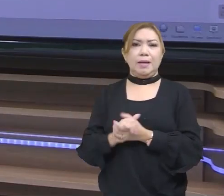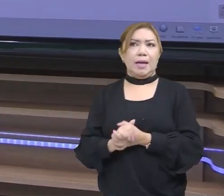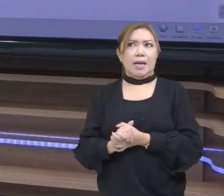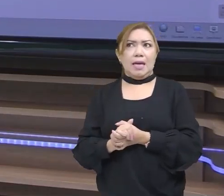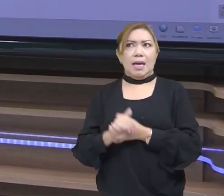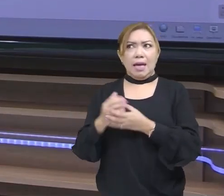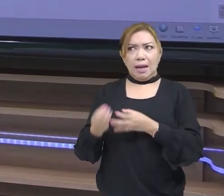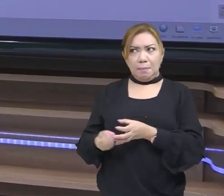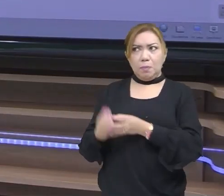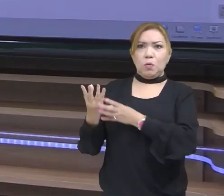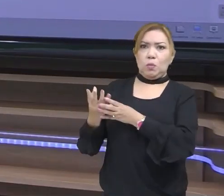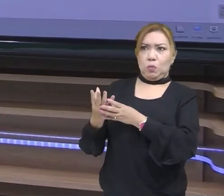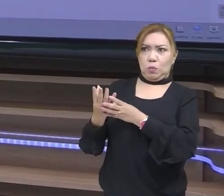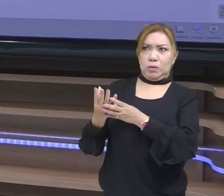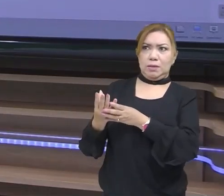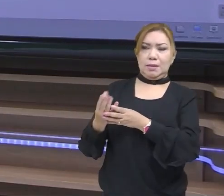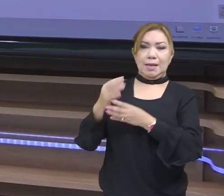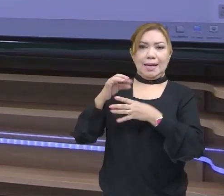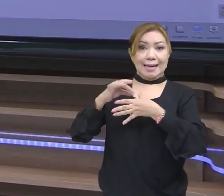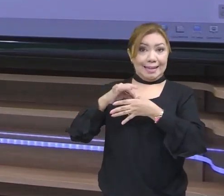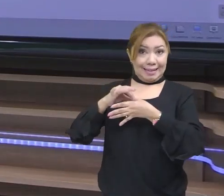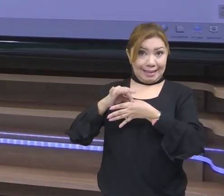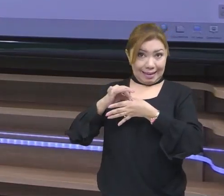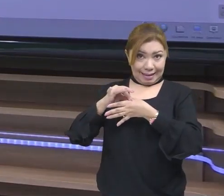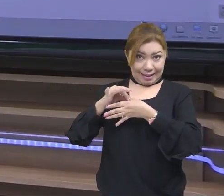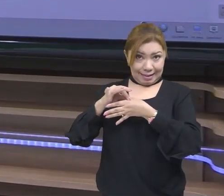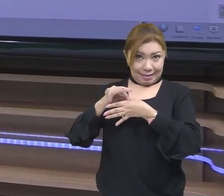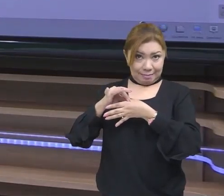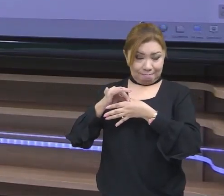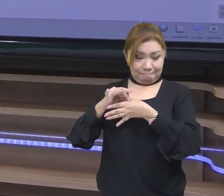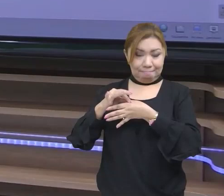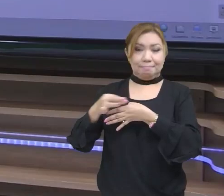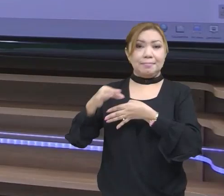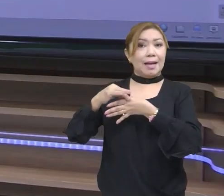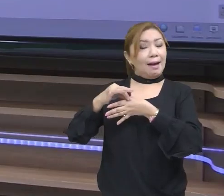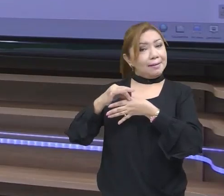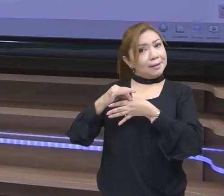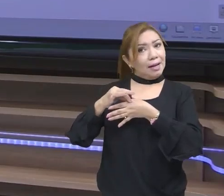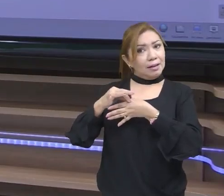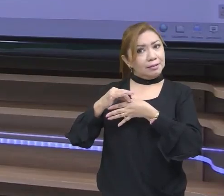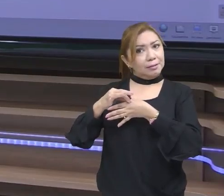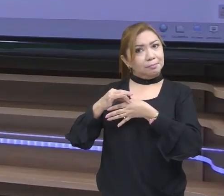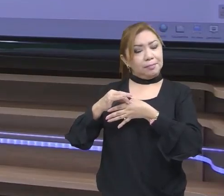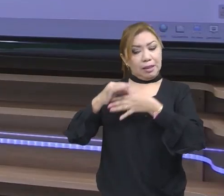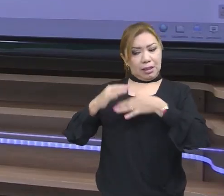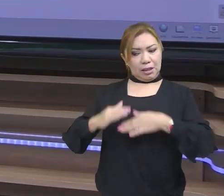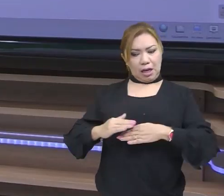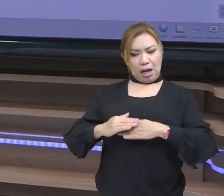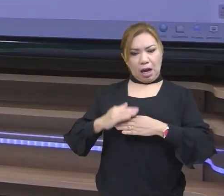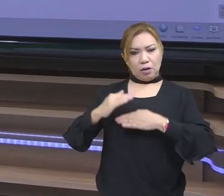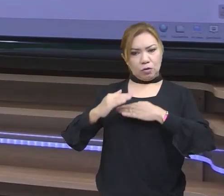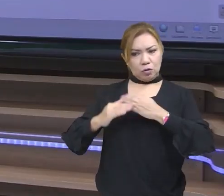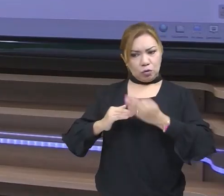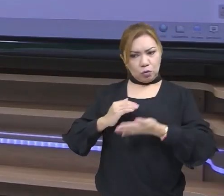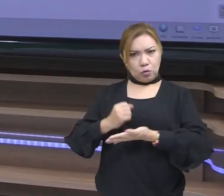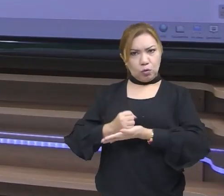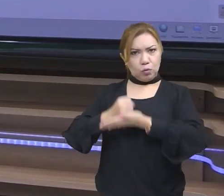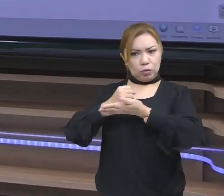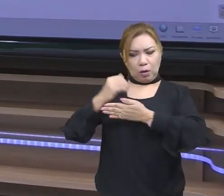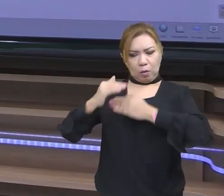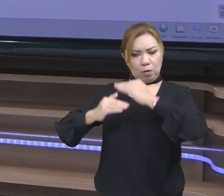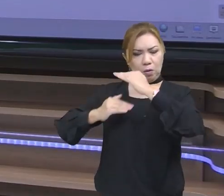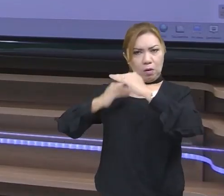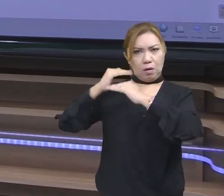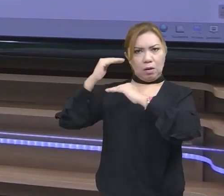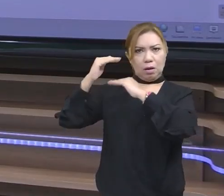carne bovina. Então, existem as carnes que ajudam também no nosso desenvolvimento e nós precisamos comer carne também